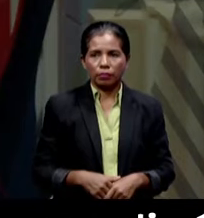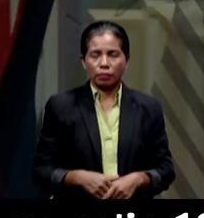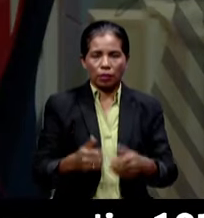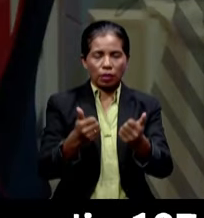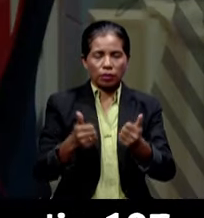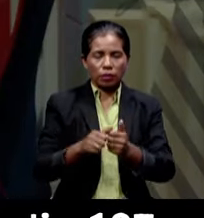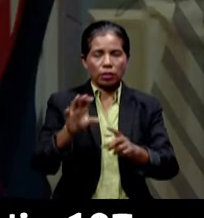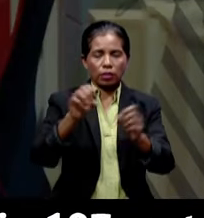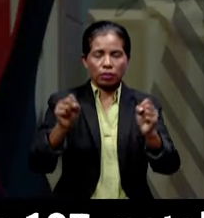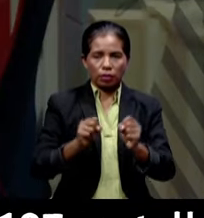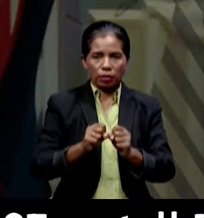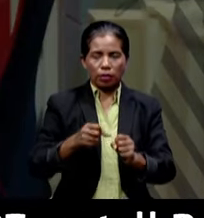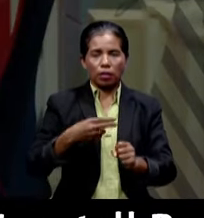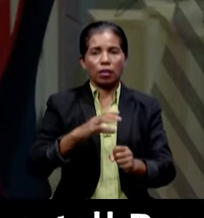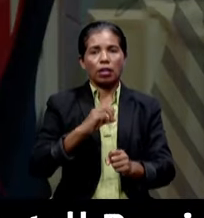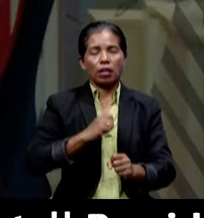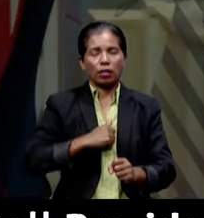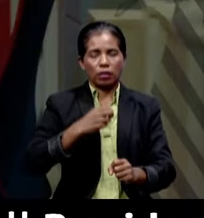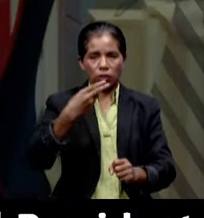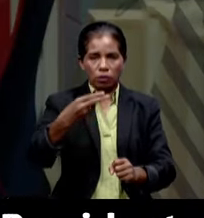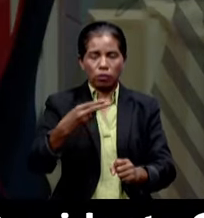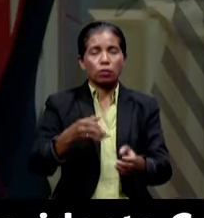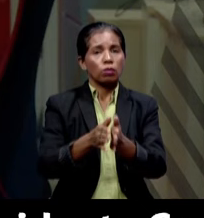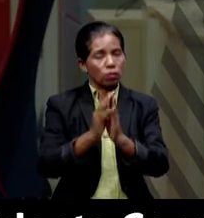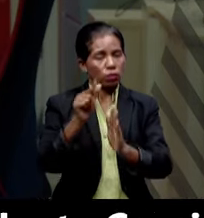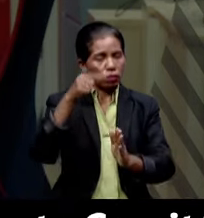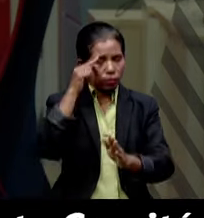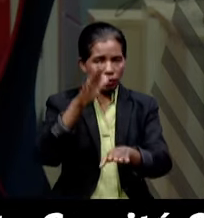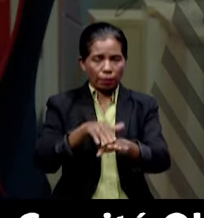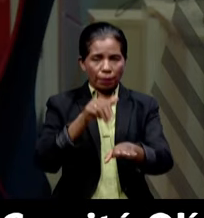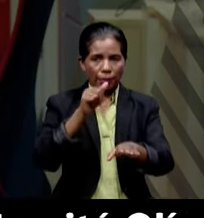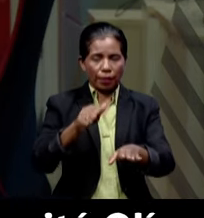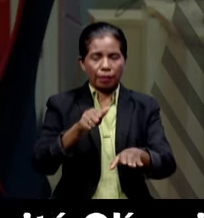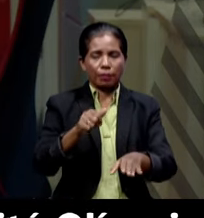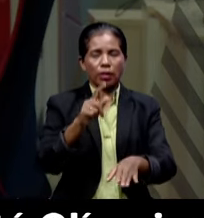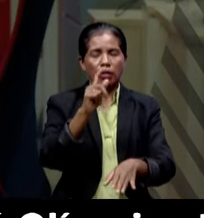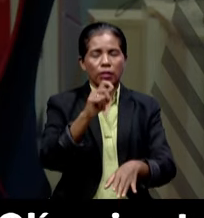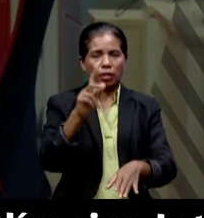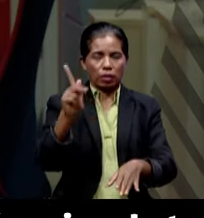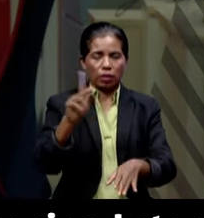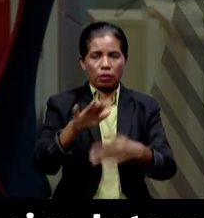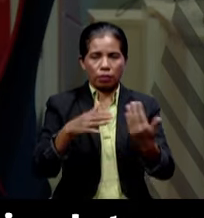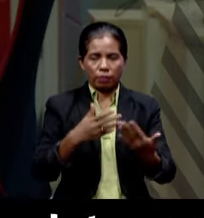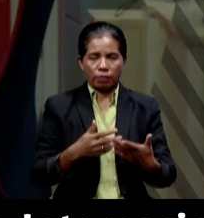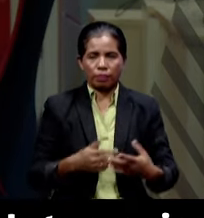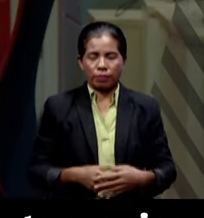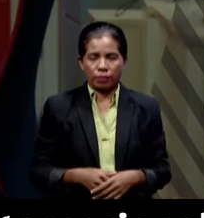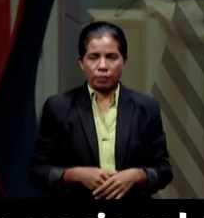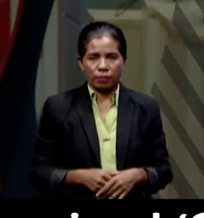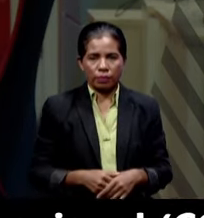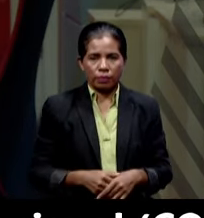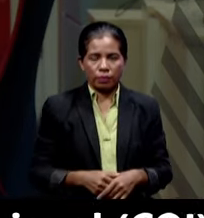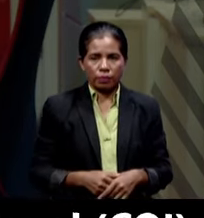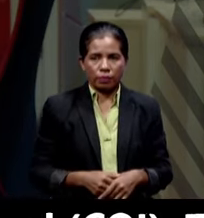autoridade local suco acolher um russo governo a tubolo atenção ao operador telecomunicação será.